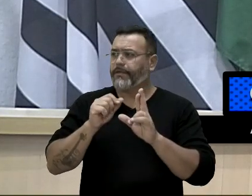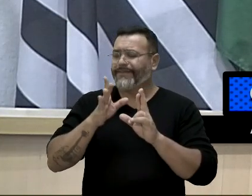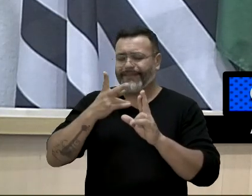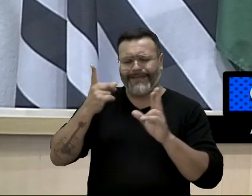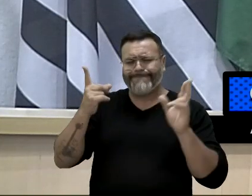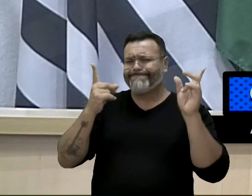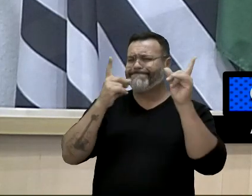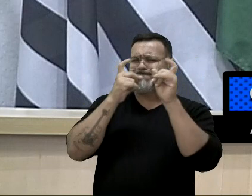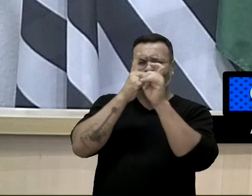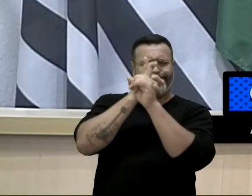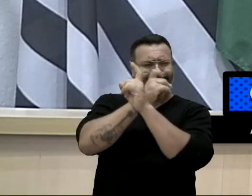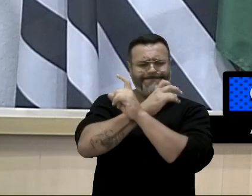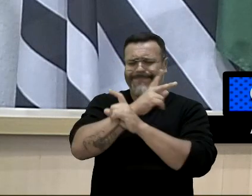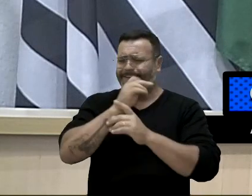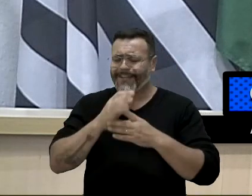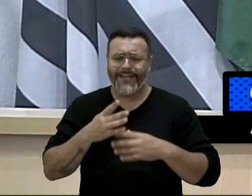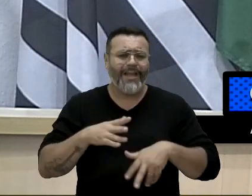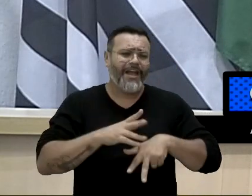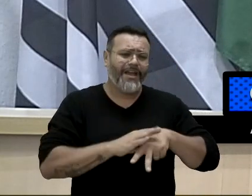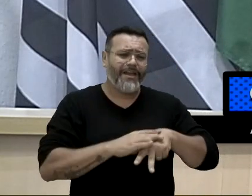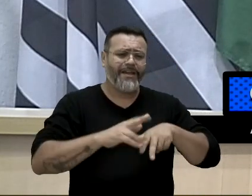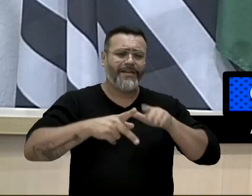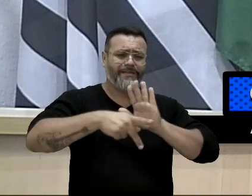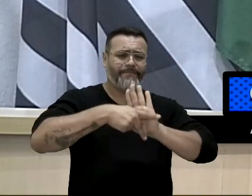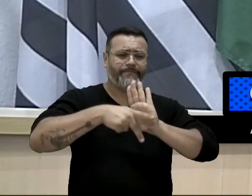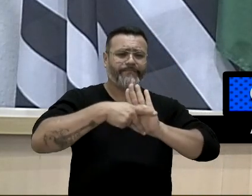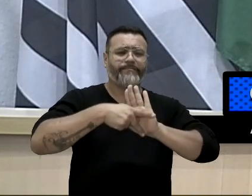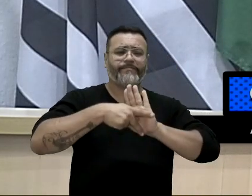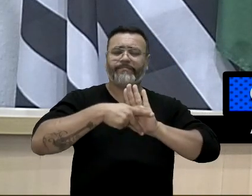né, a própria paciente, às vezes,